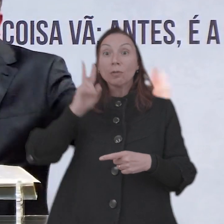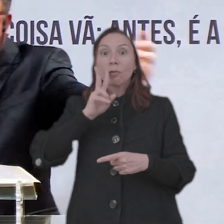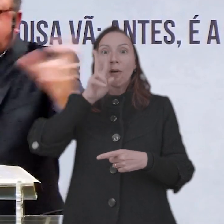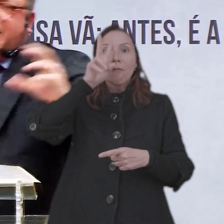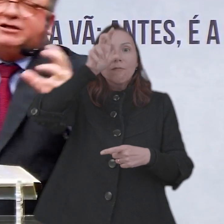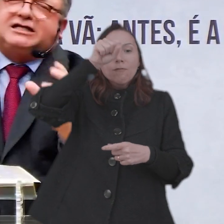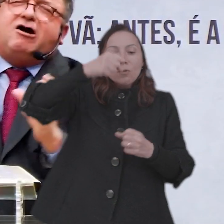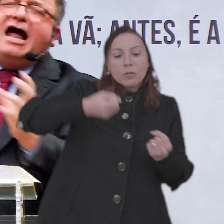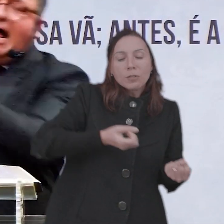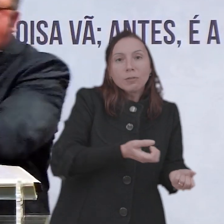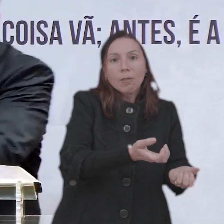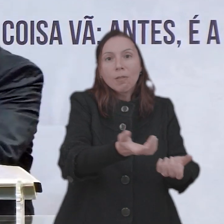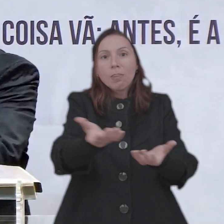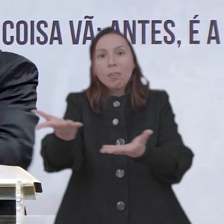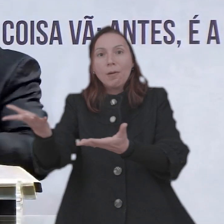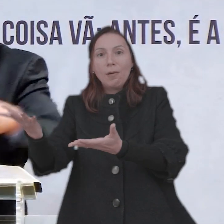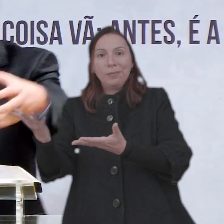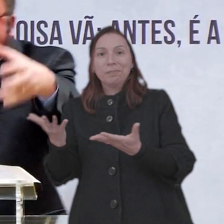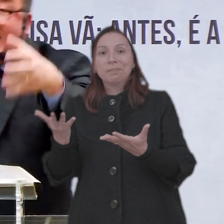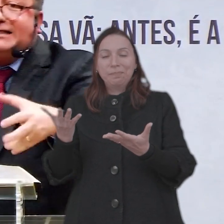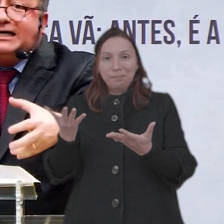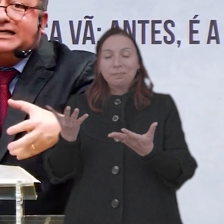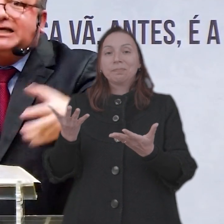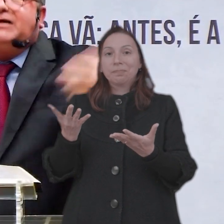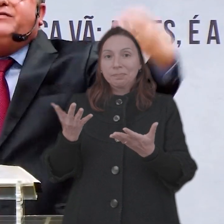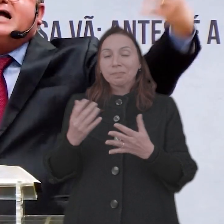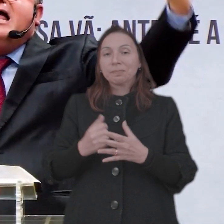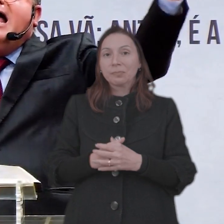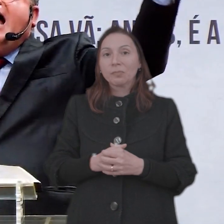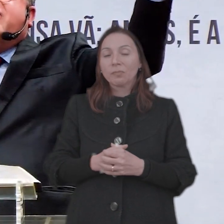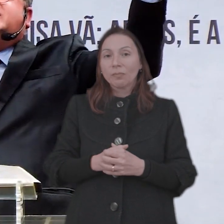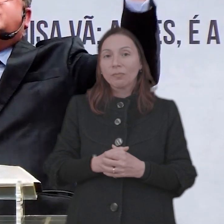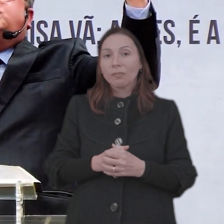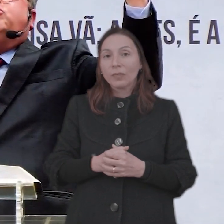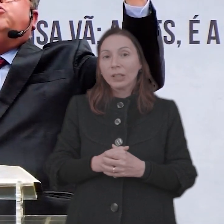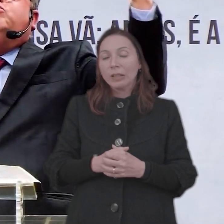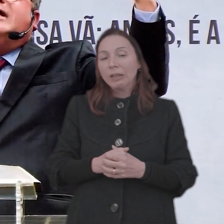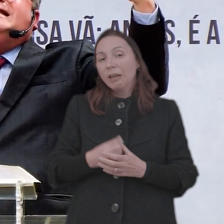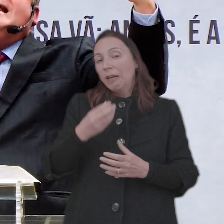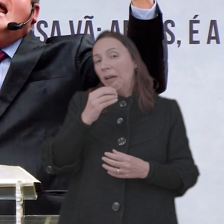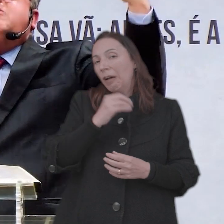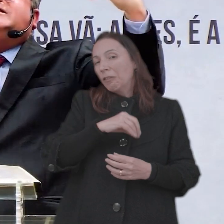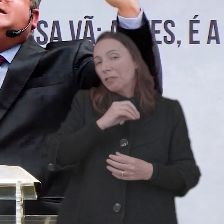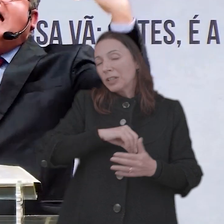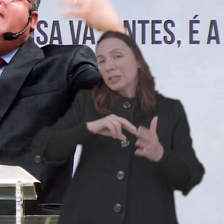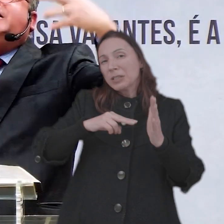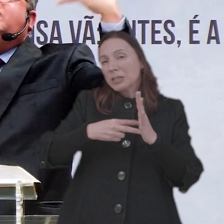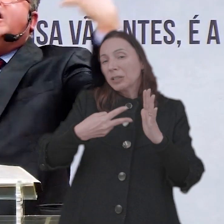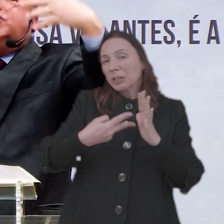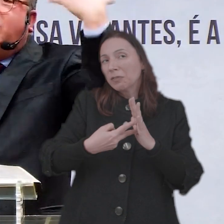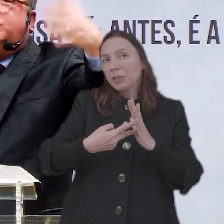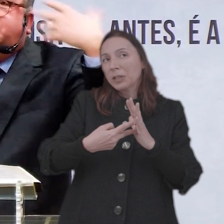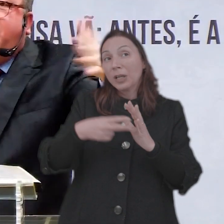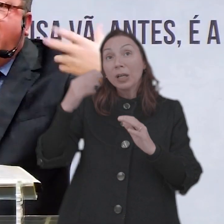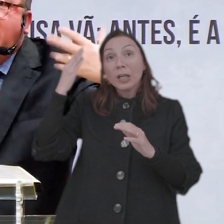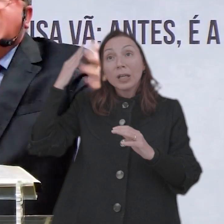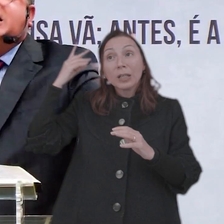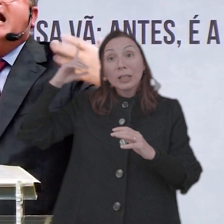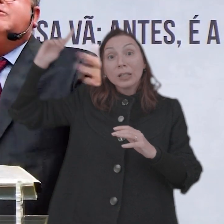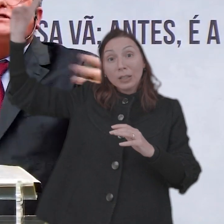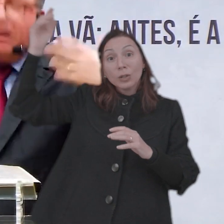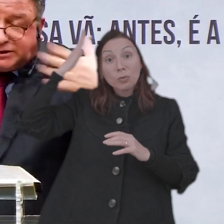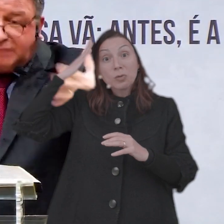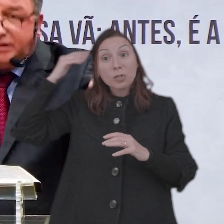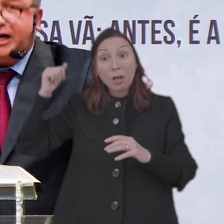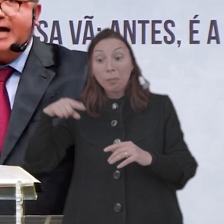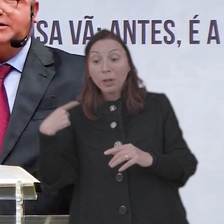Não é somente para você orar, mas a fraqueza aqui significa a nossa estrutura. Deus sabe que nós somos pó, está